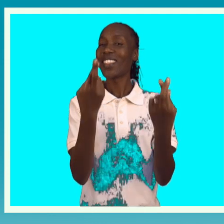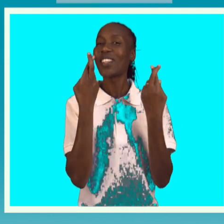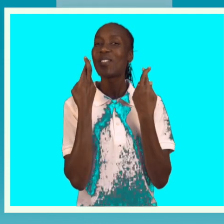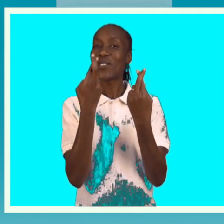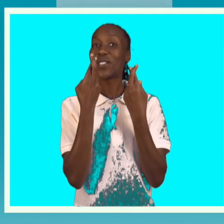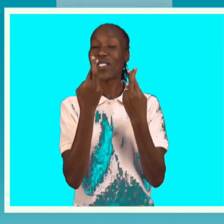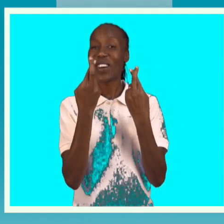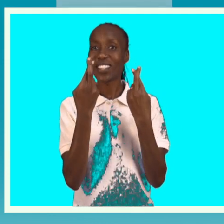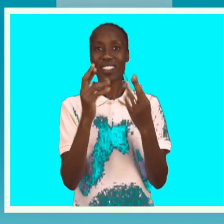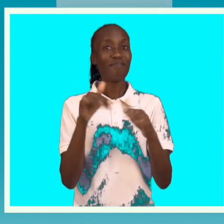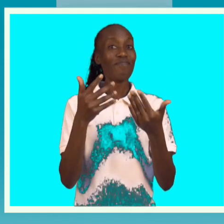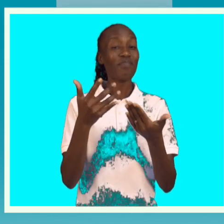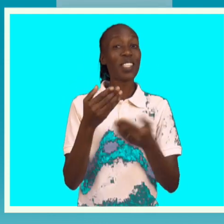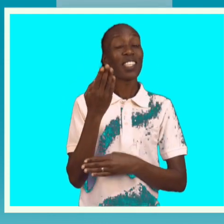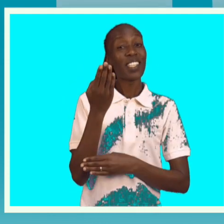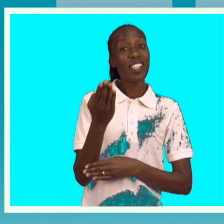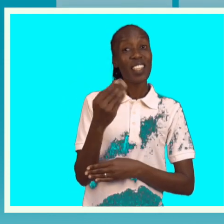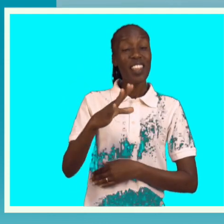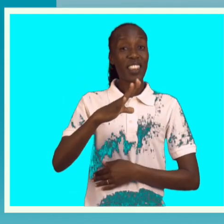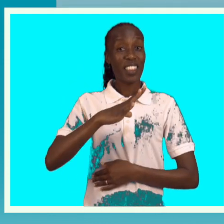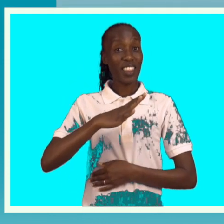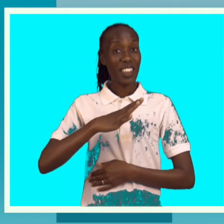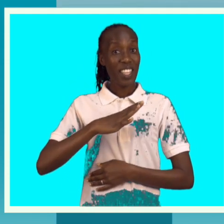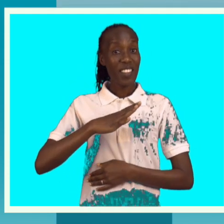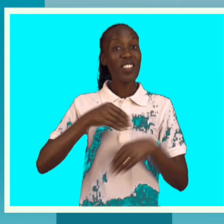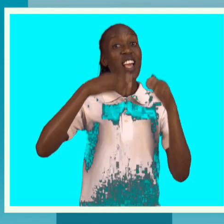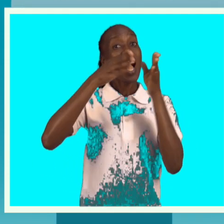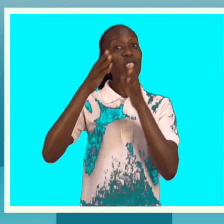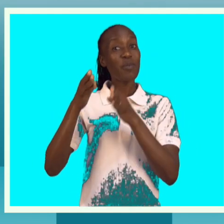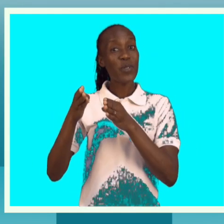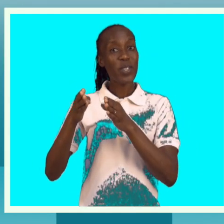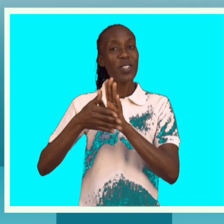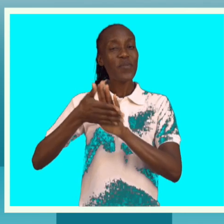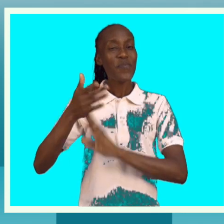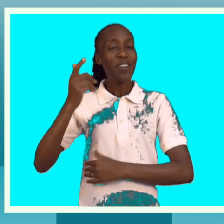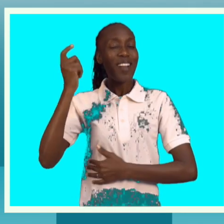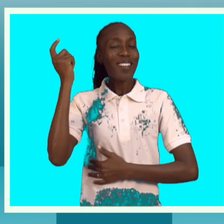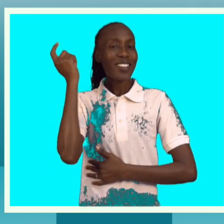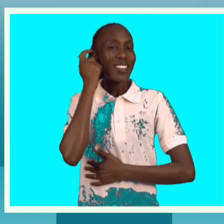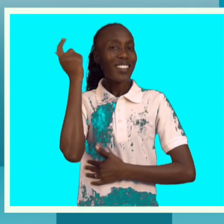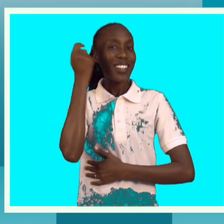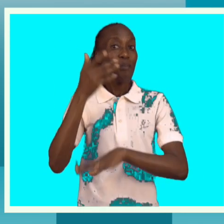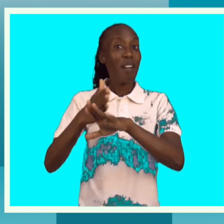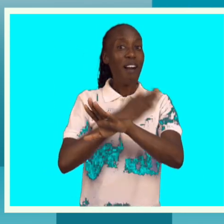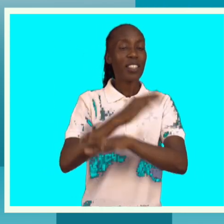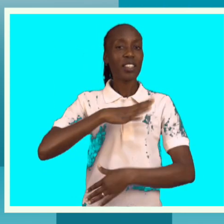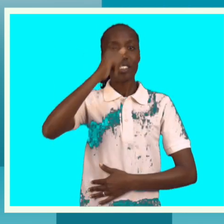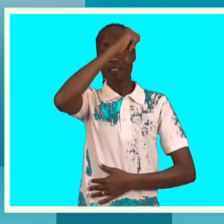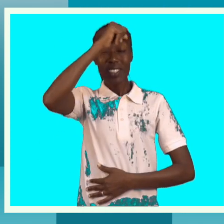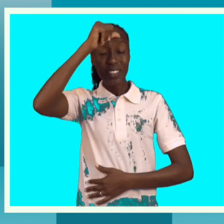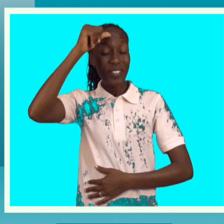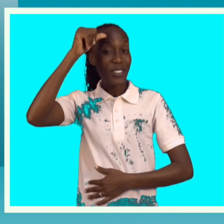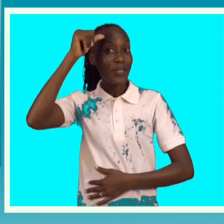poder proporcionar de novo a audição àqueles que têm dificuldade auditiva.